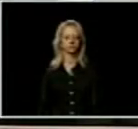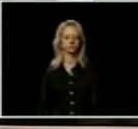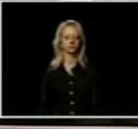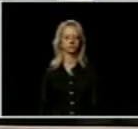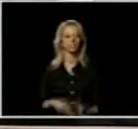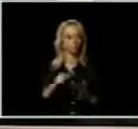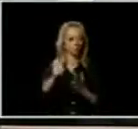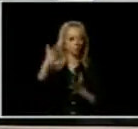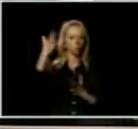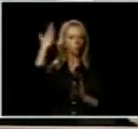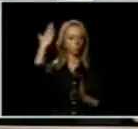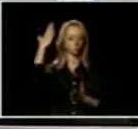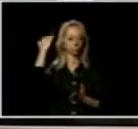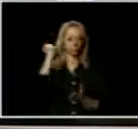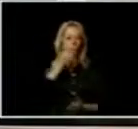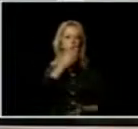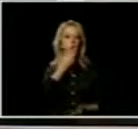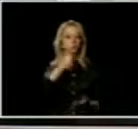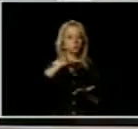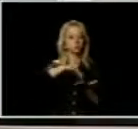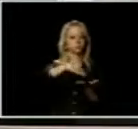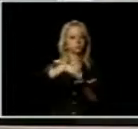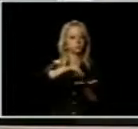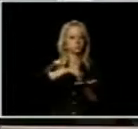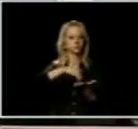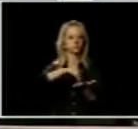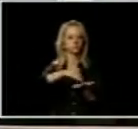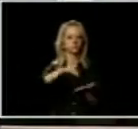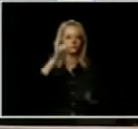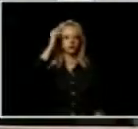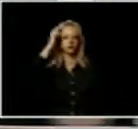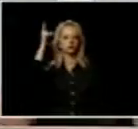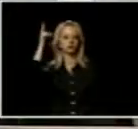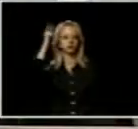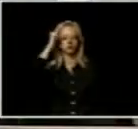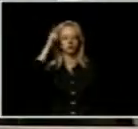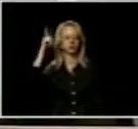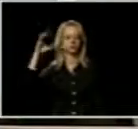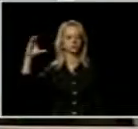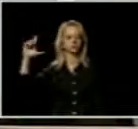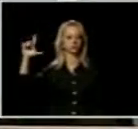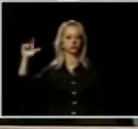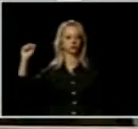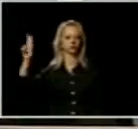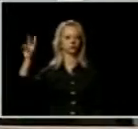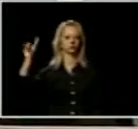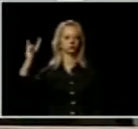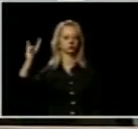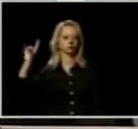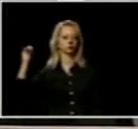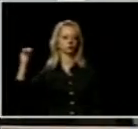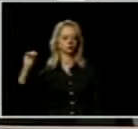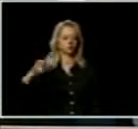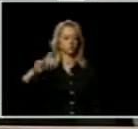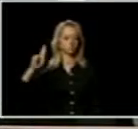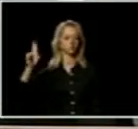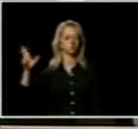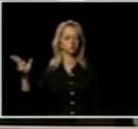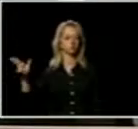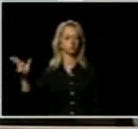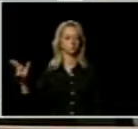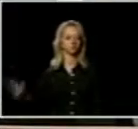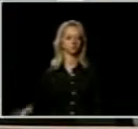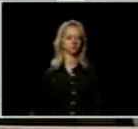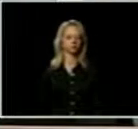de cultura, o ex-secretário de cultura, Cláudio, O senhor Cláudio, ele nos posicionou que